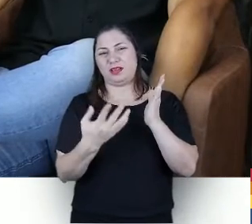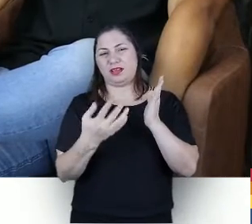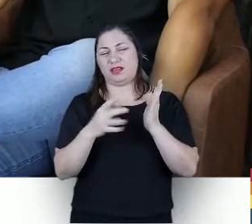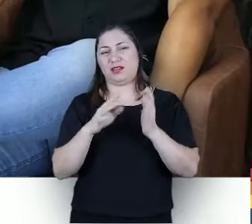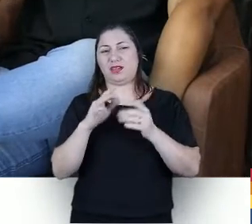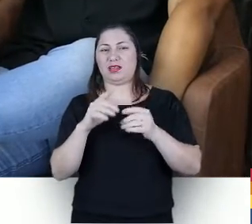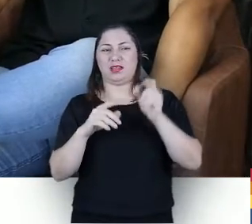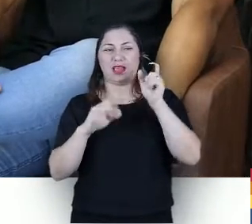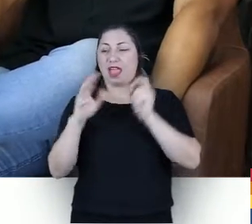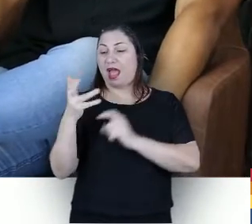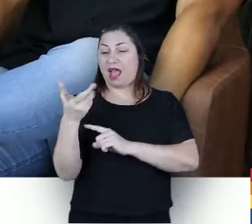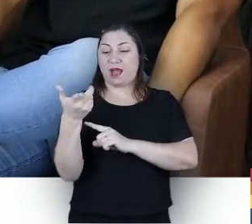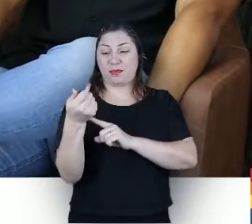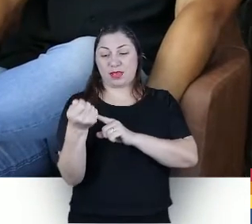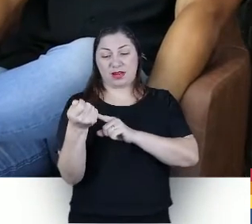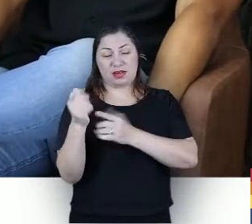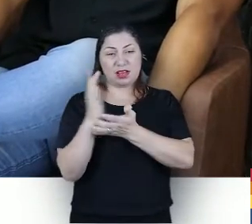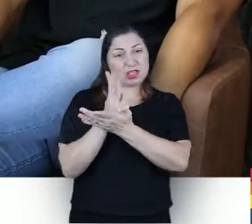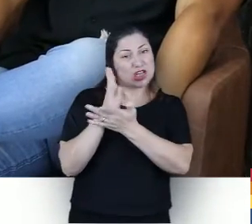aí, deixar